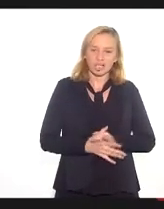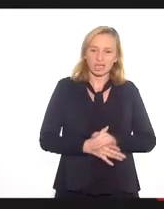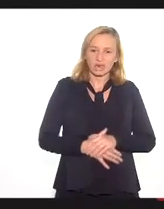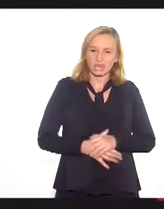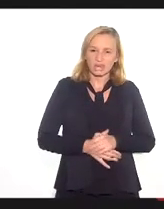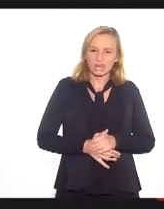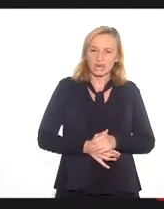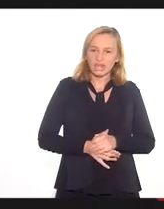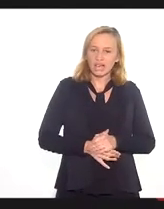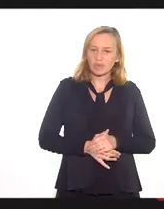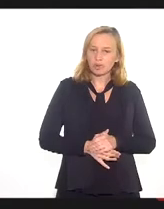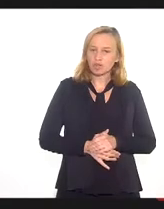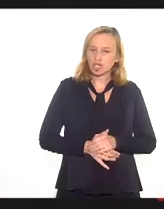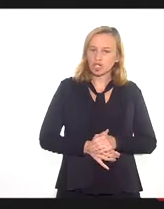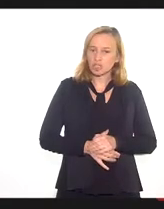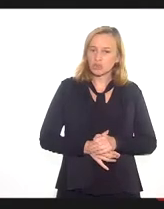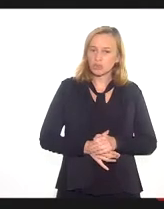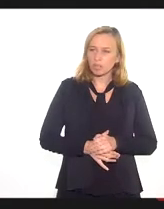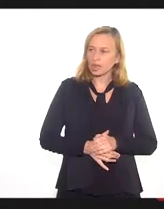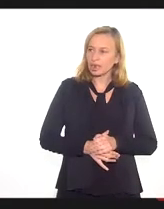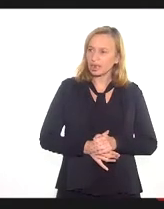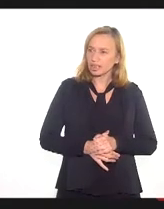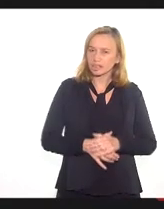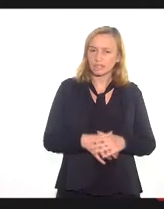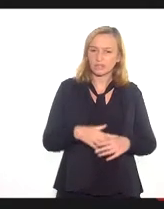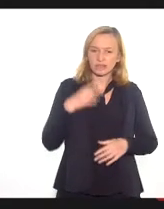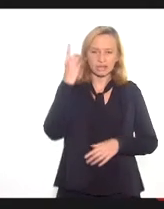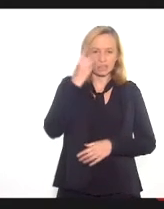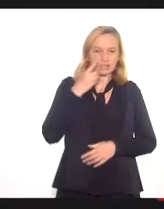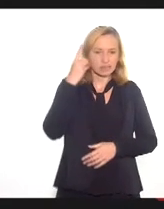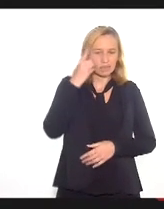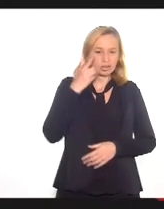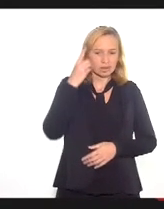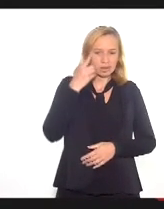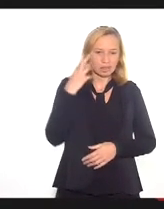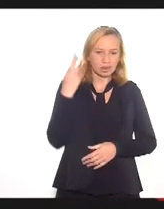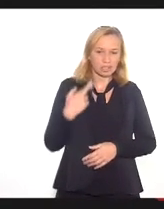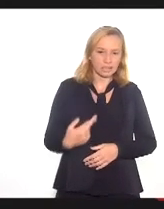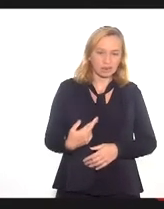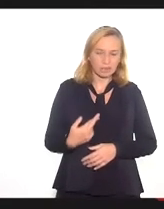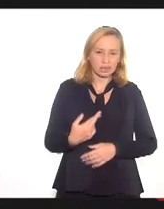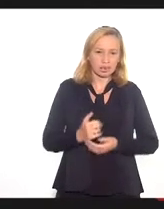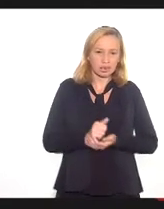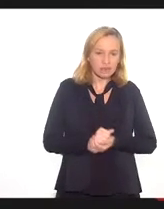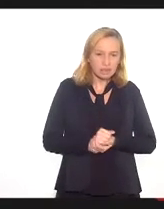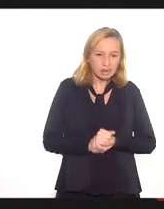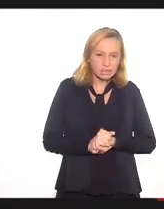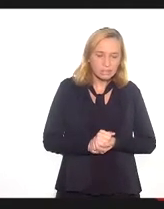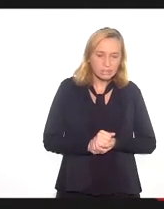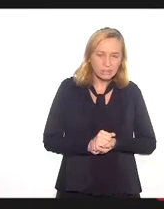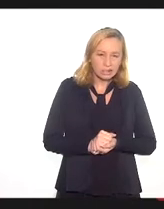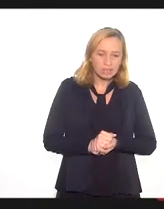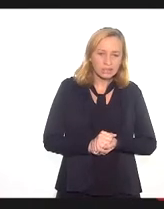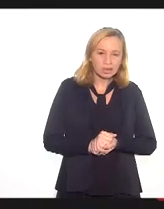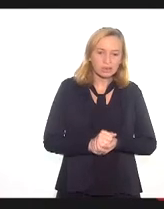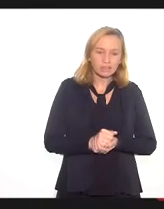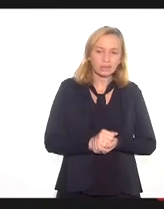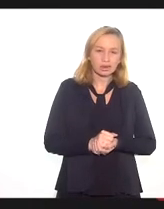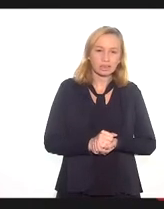Obrigado, meus cumprimentos, deputada Renata Souza, por estar presidindo esta